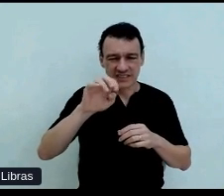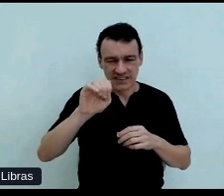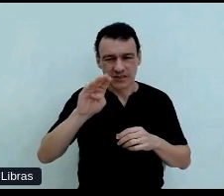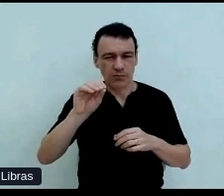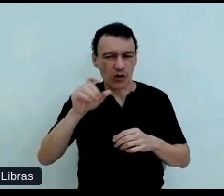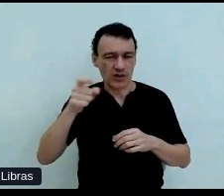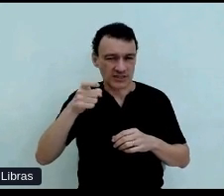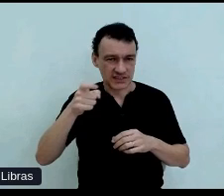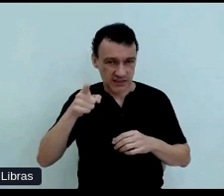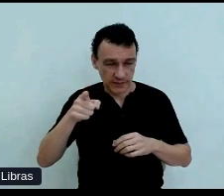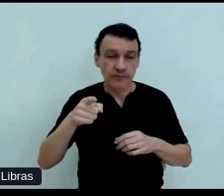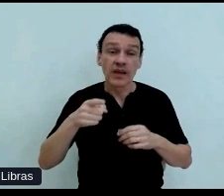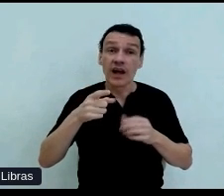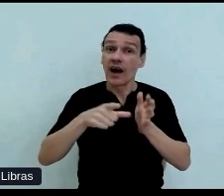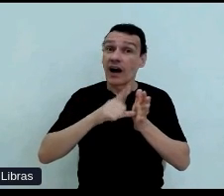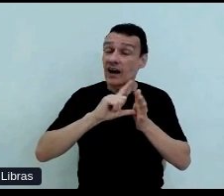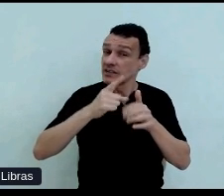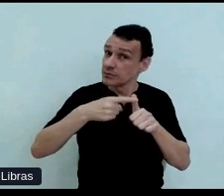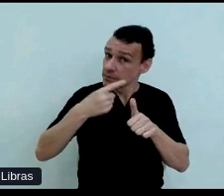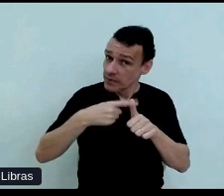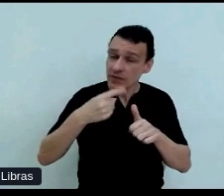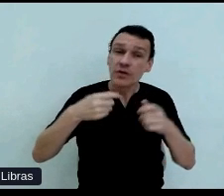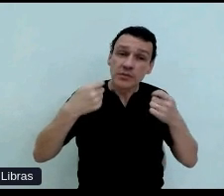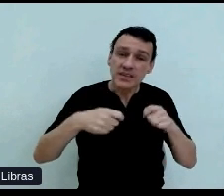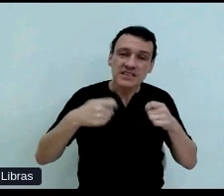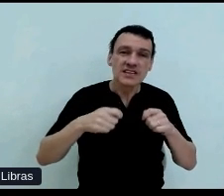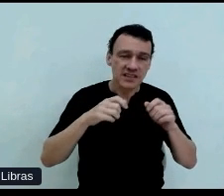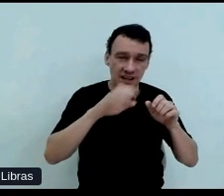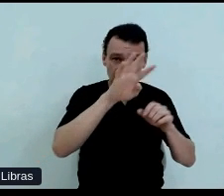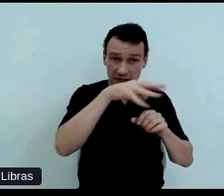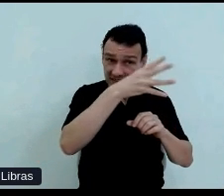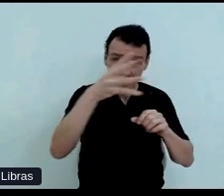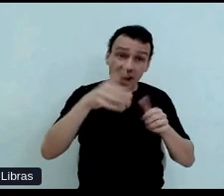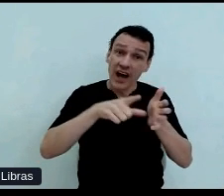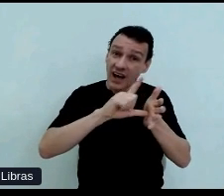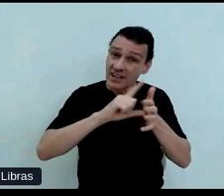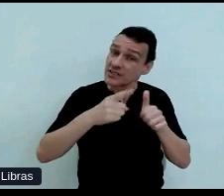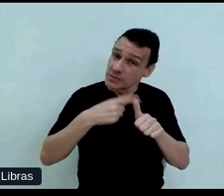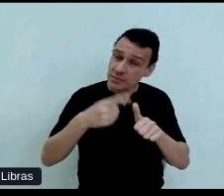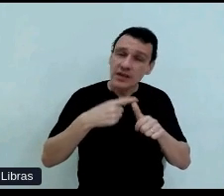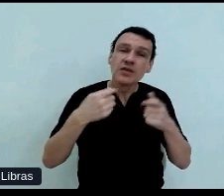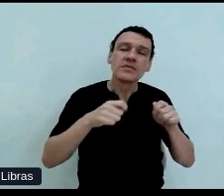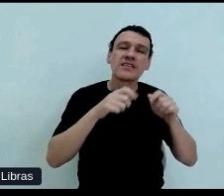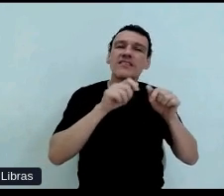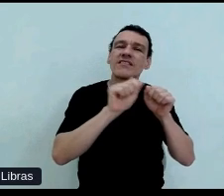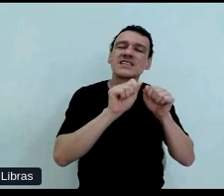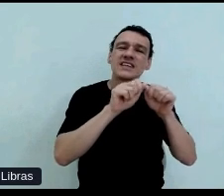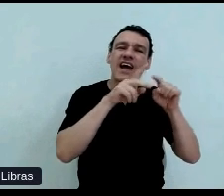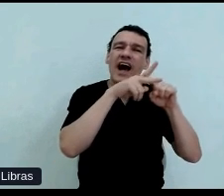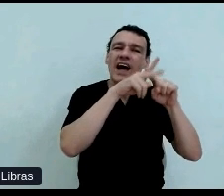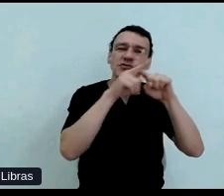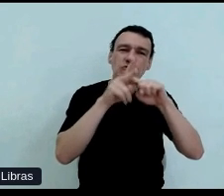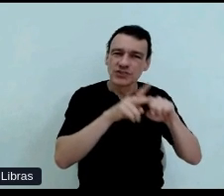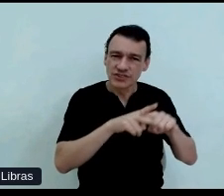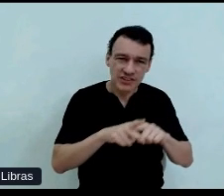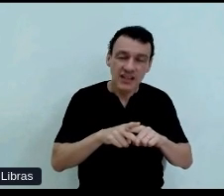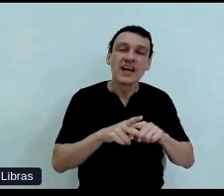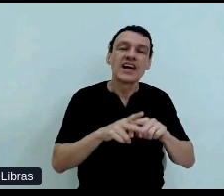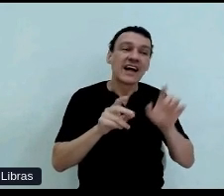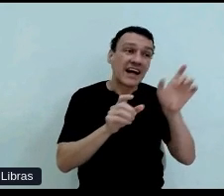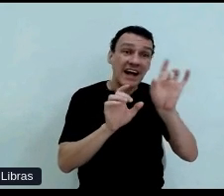Bom, normalmente se trabalha, quando vai fazer uma avaliação de desempenho, numa matriz chamada